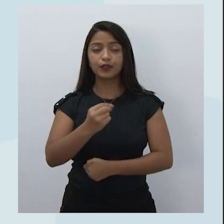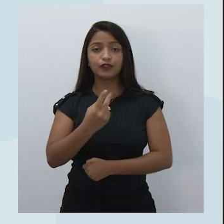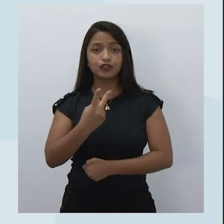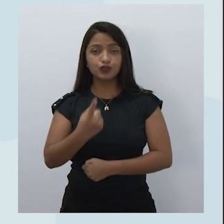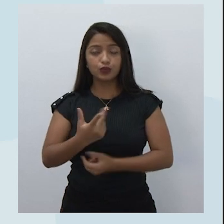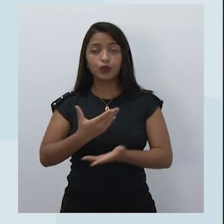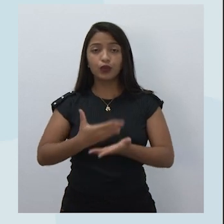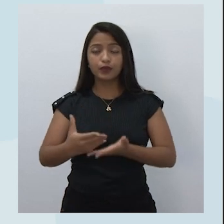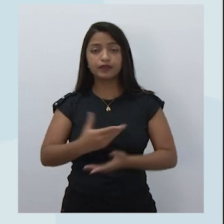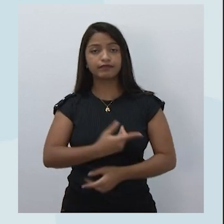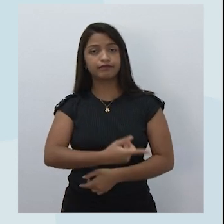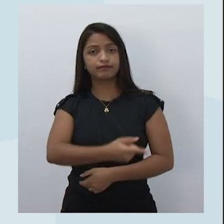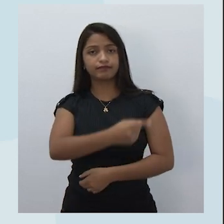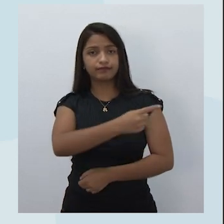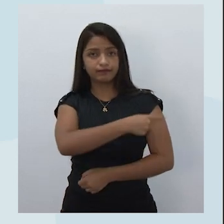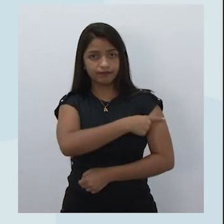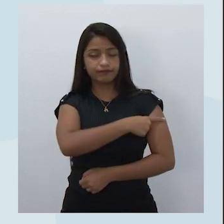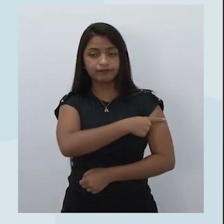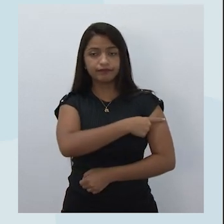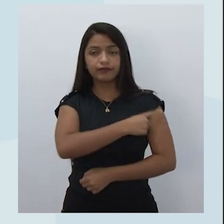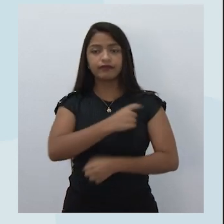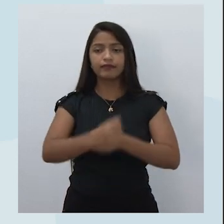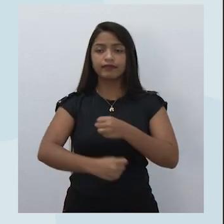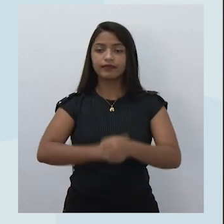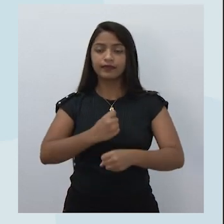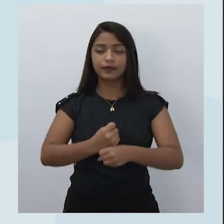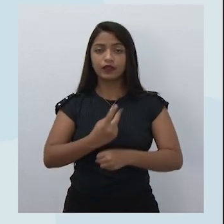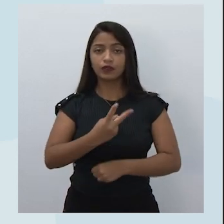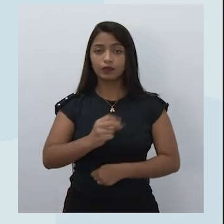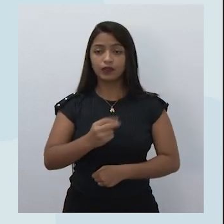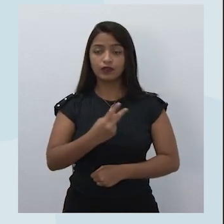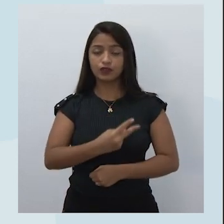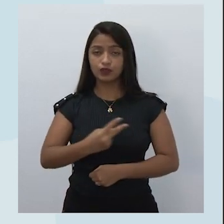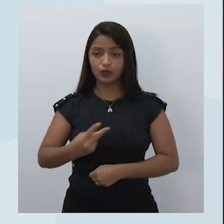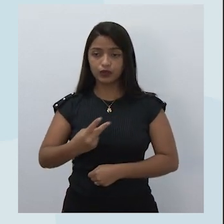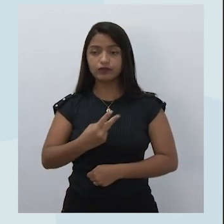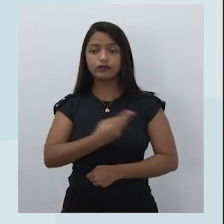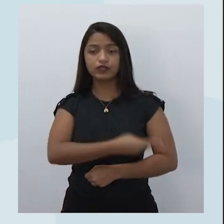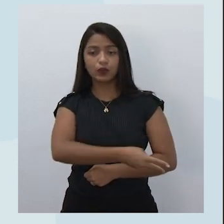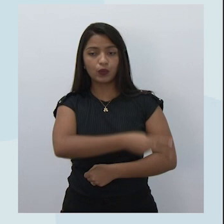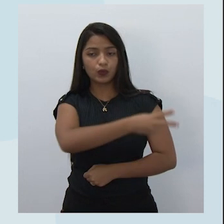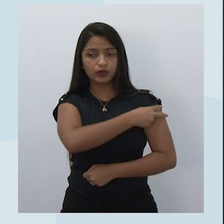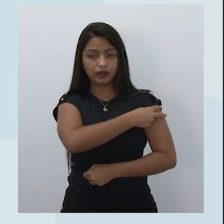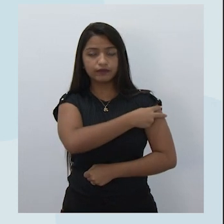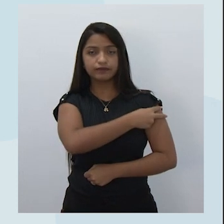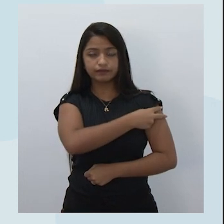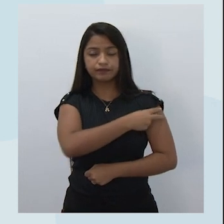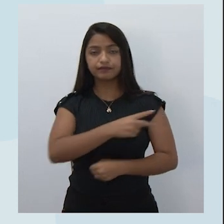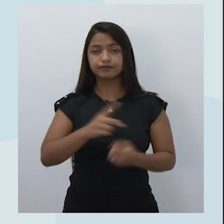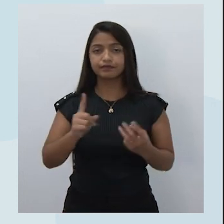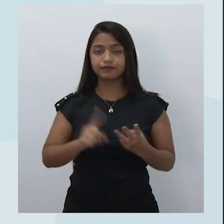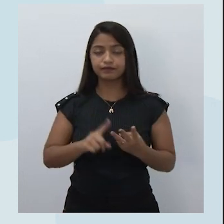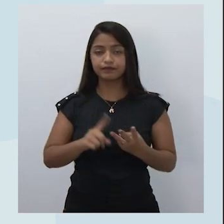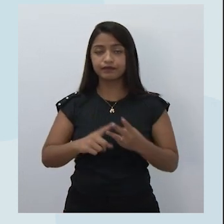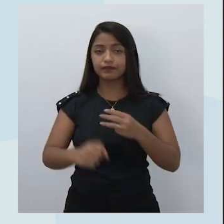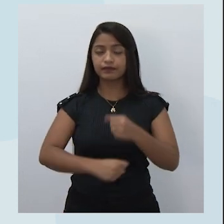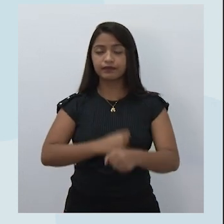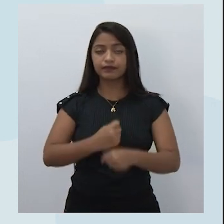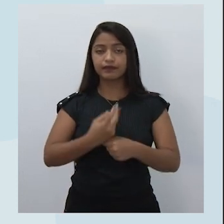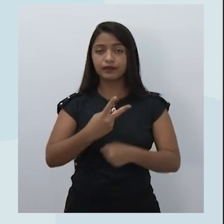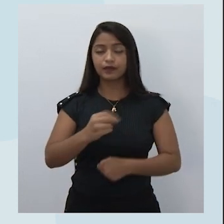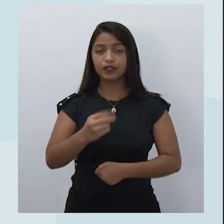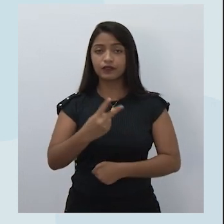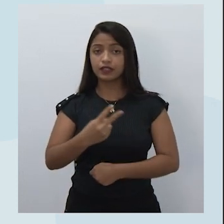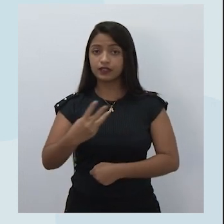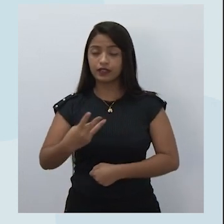no fundamental. Em 2022, teremos a segunda série com o currículo paulista. Em 2023, a